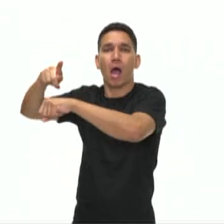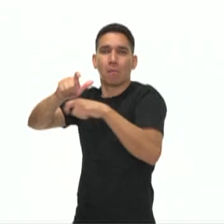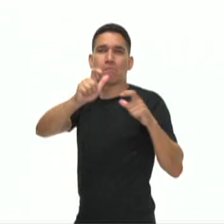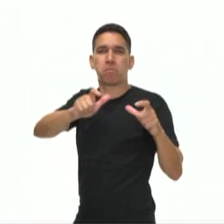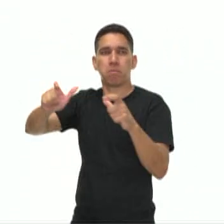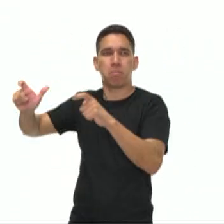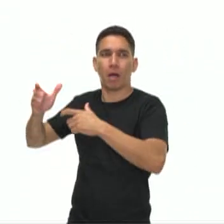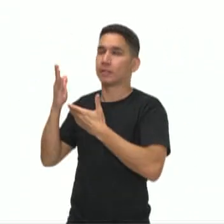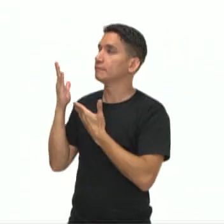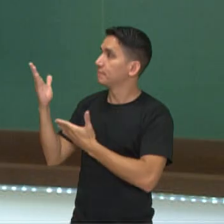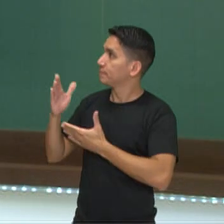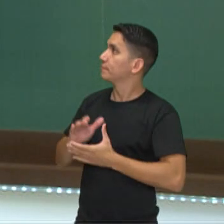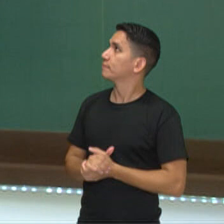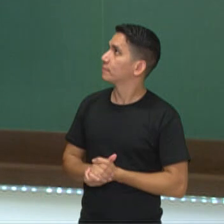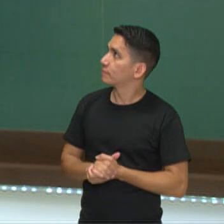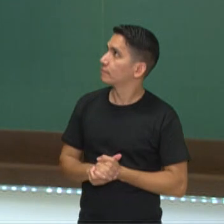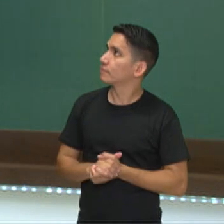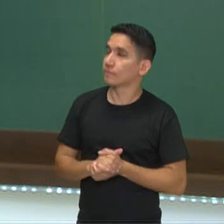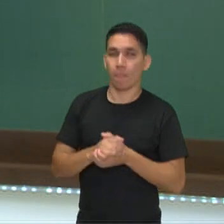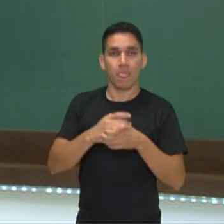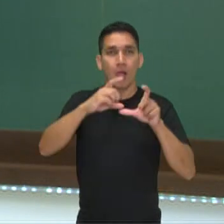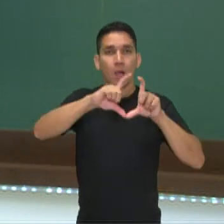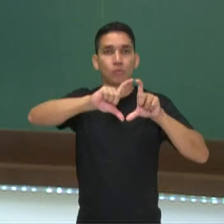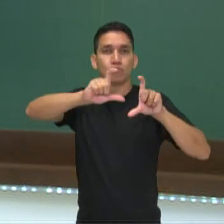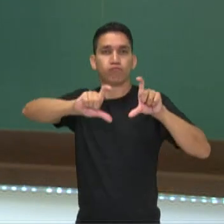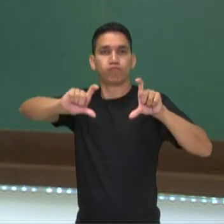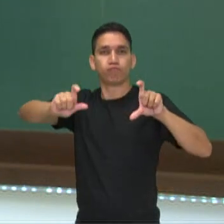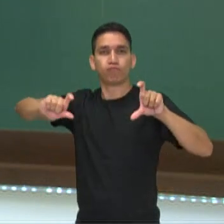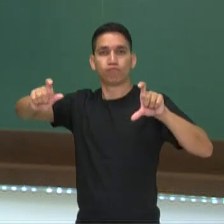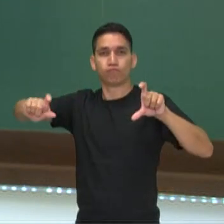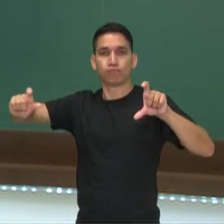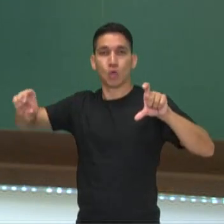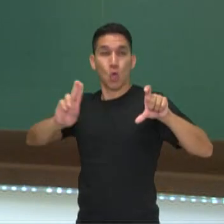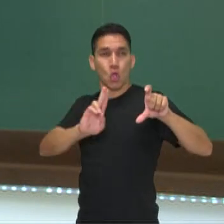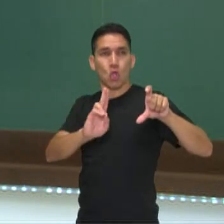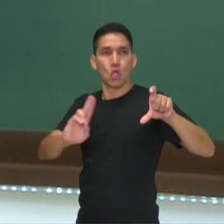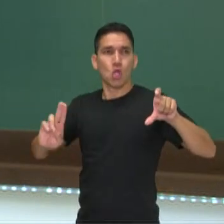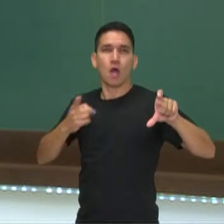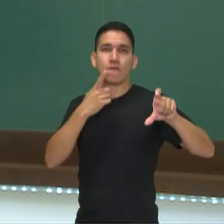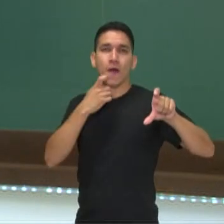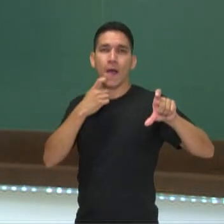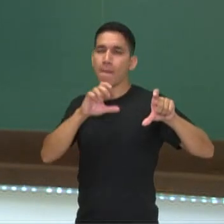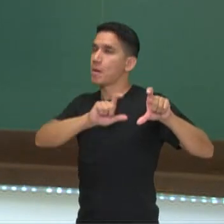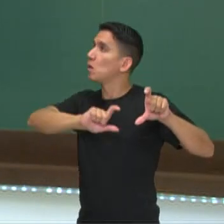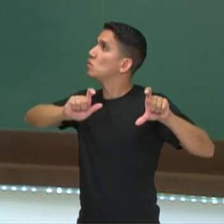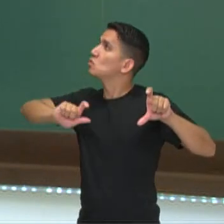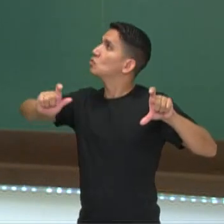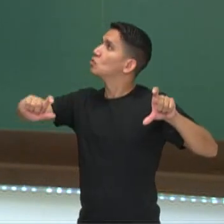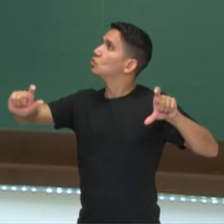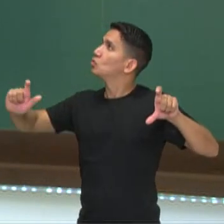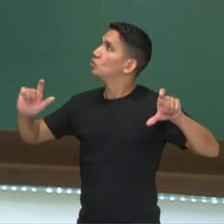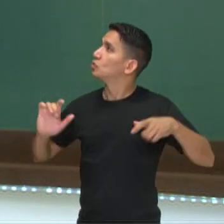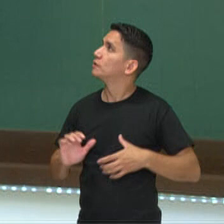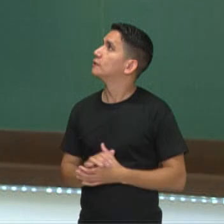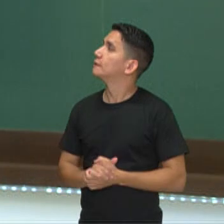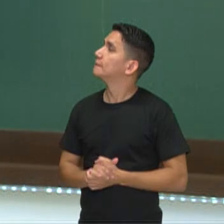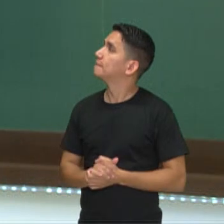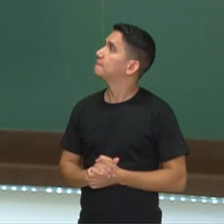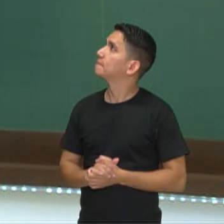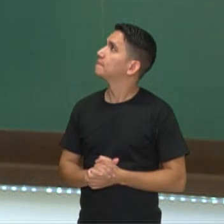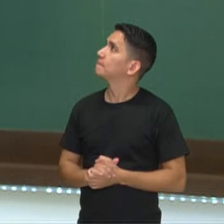Mauritânia, Mali, Burkina Faso, Níger, pedacinho da Nigéria, pedacinho da